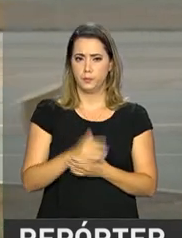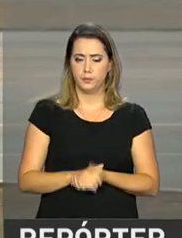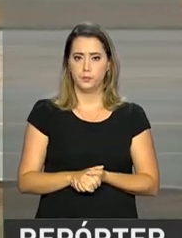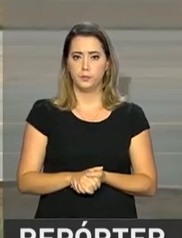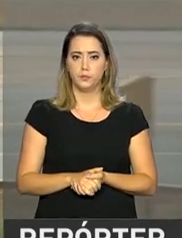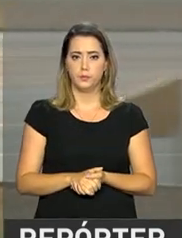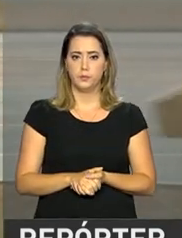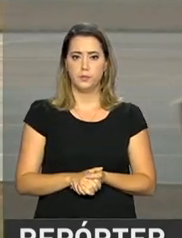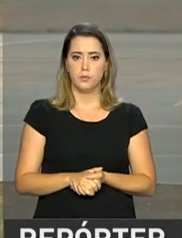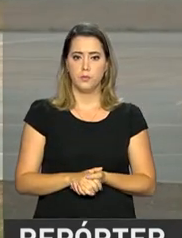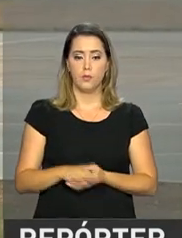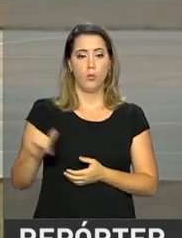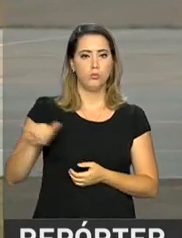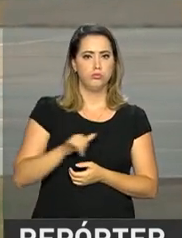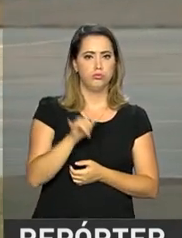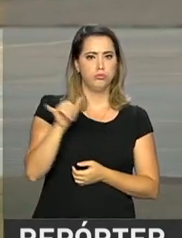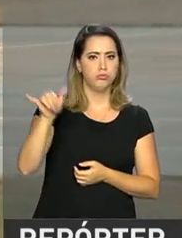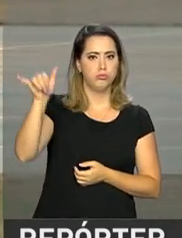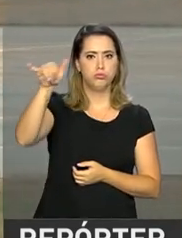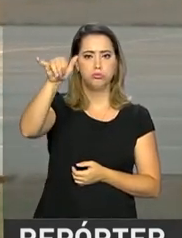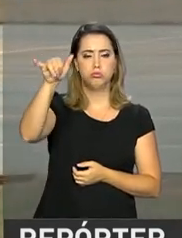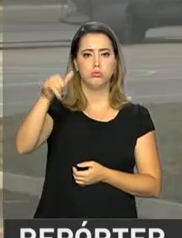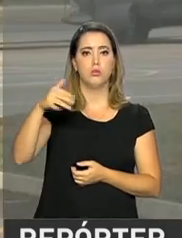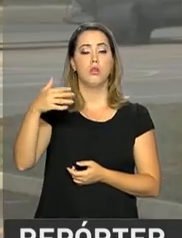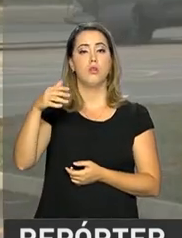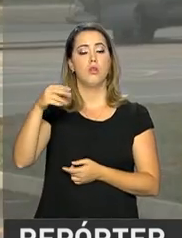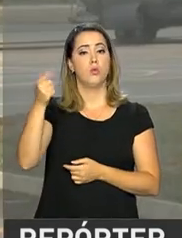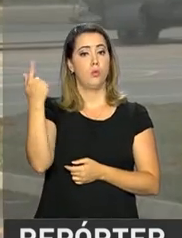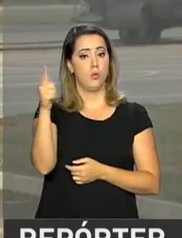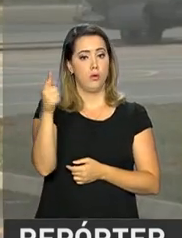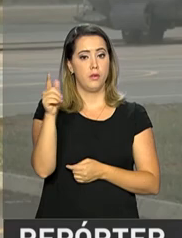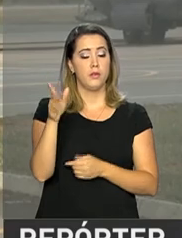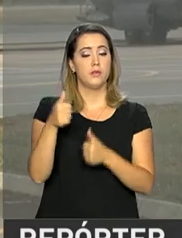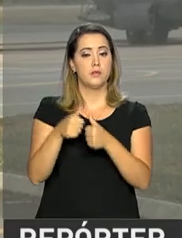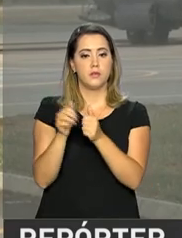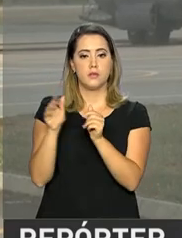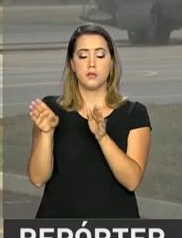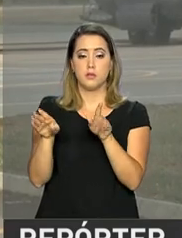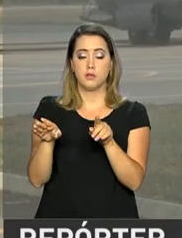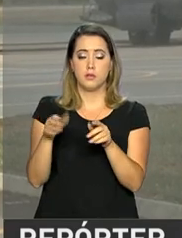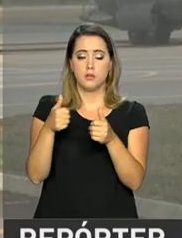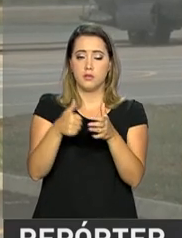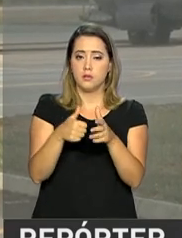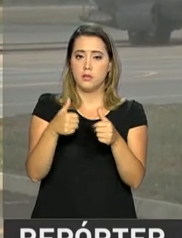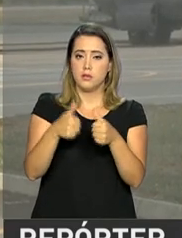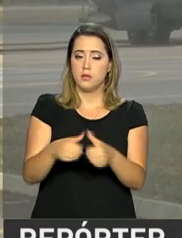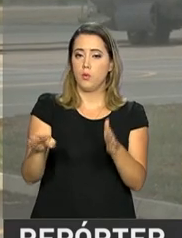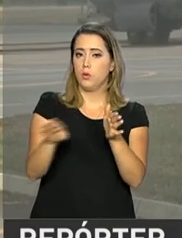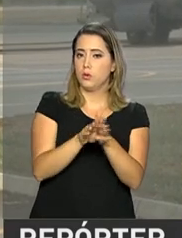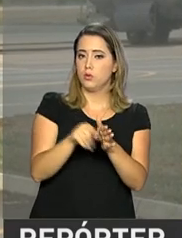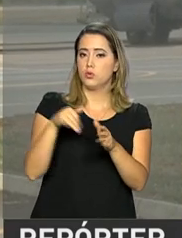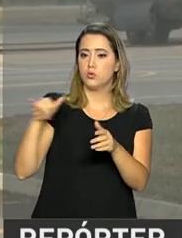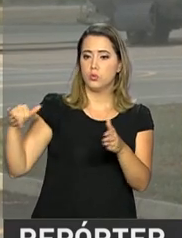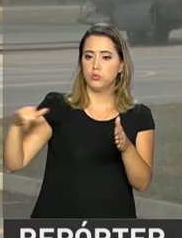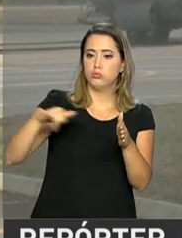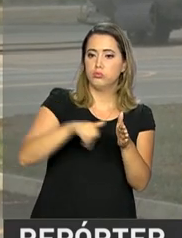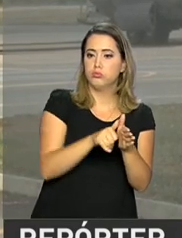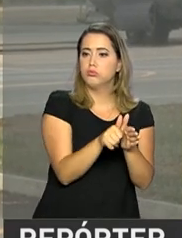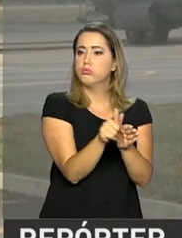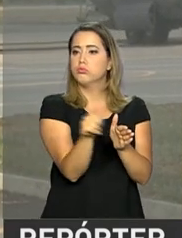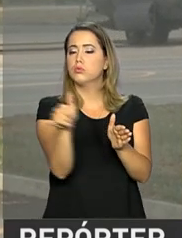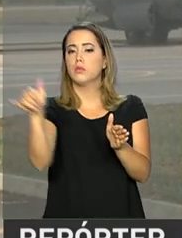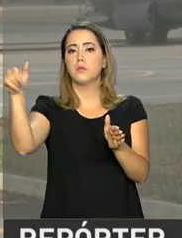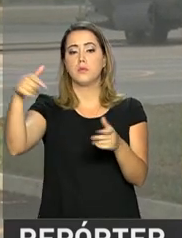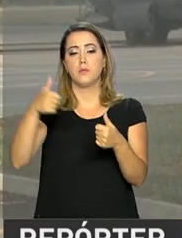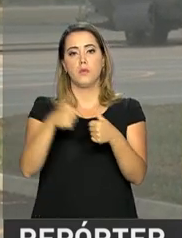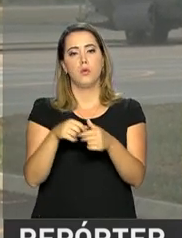A ala 2 da Força Aérea Brasileira, em Anápolis, Goiás, está servindo como base para a operação de combate ao incêndio que atinge o Parque